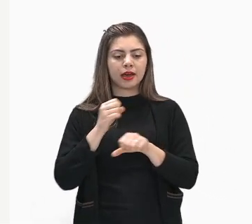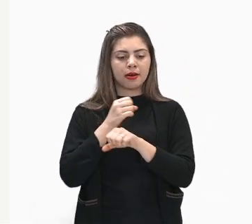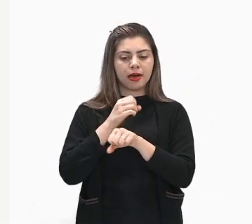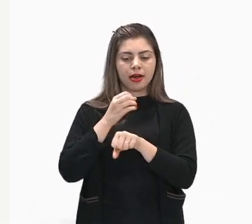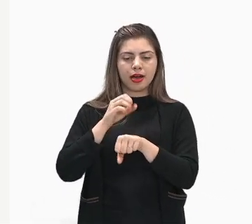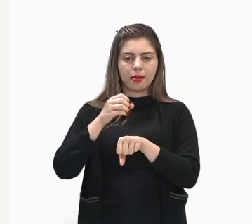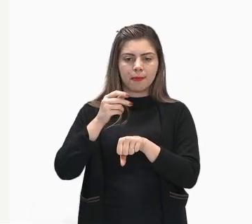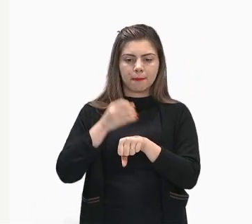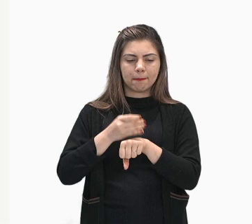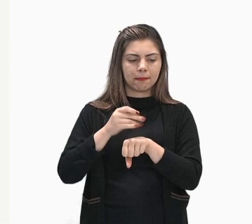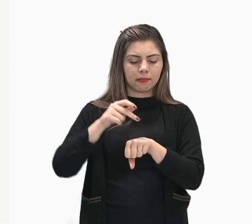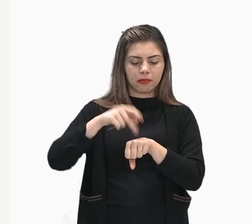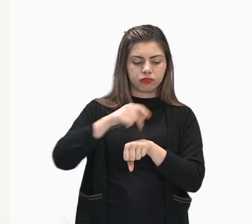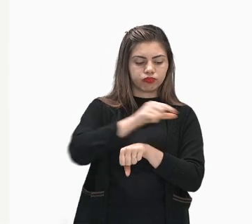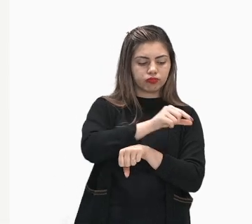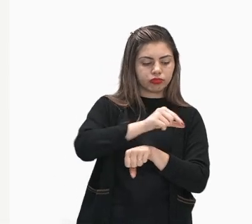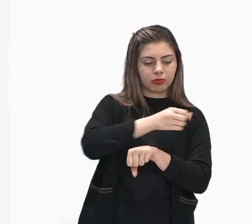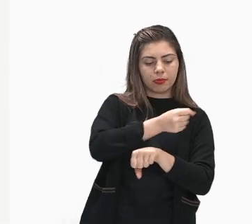ele vai repelir.